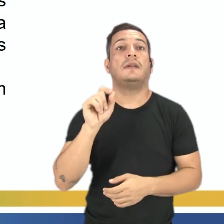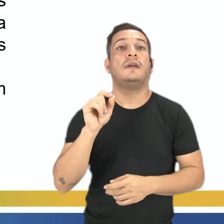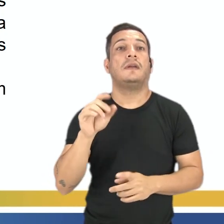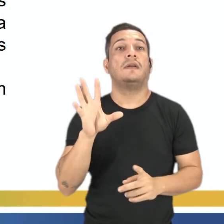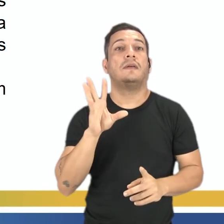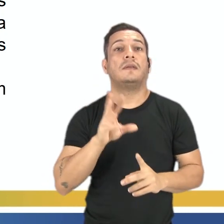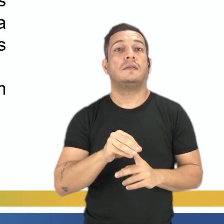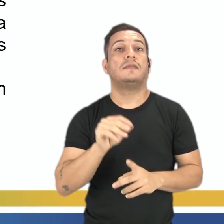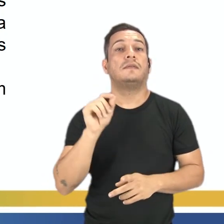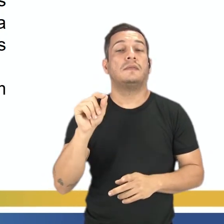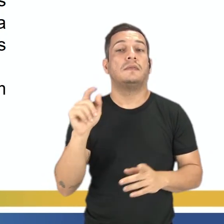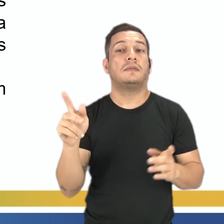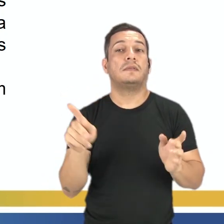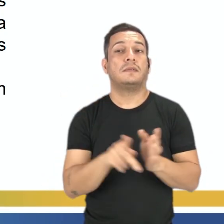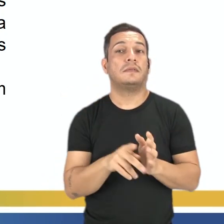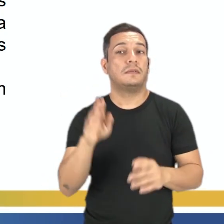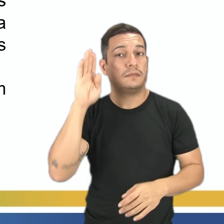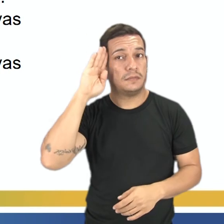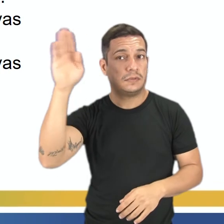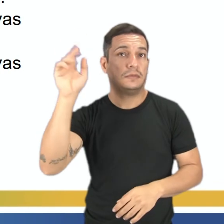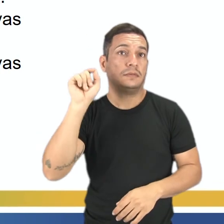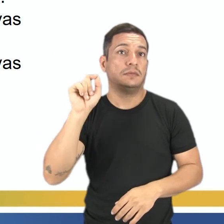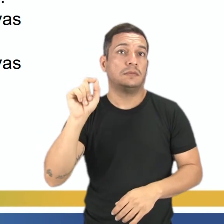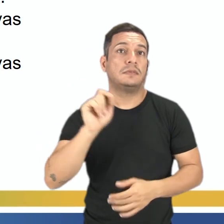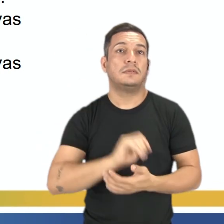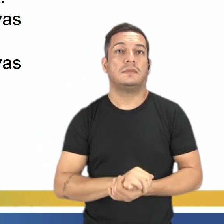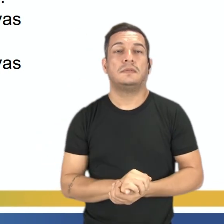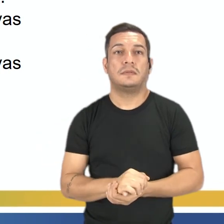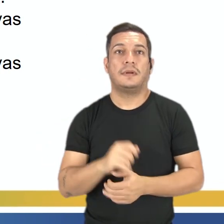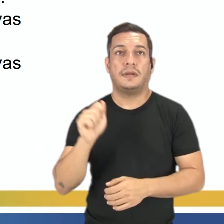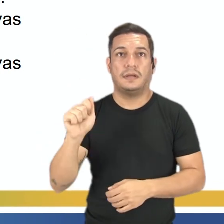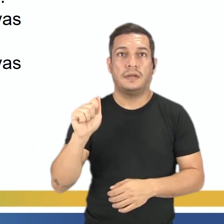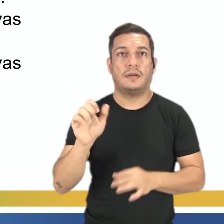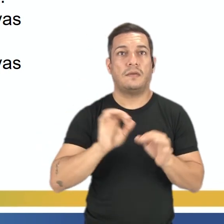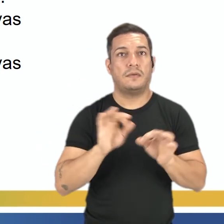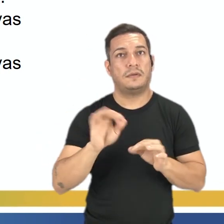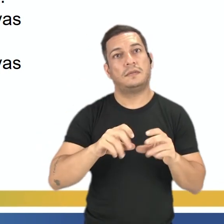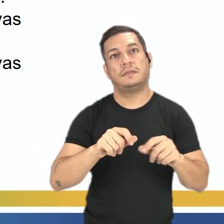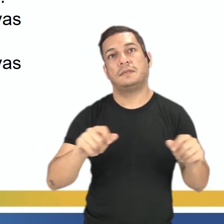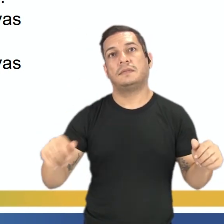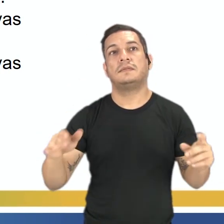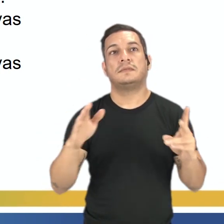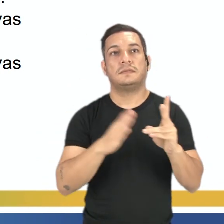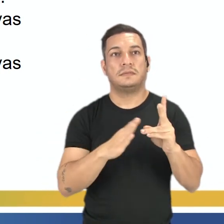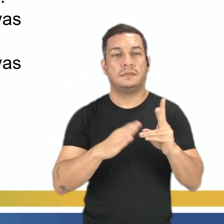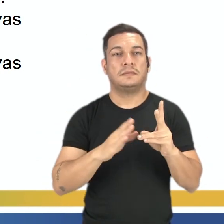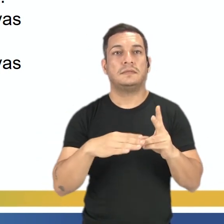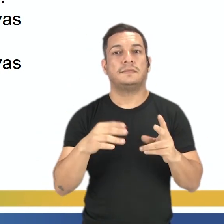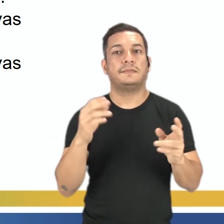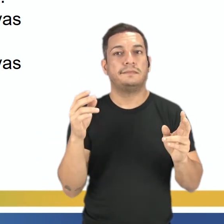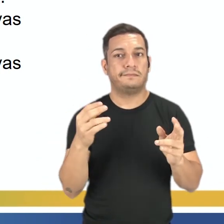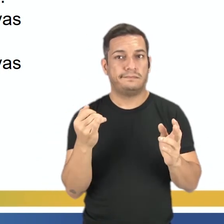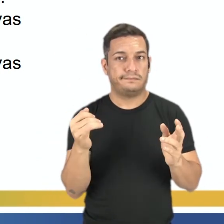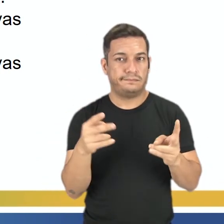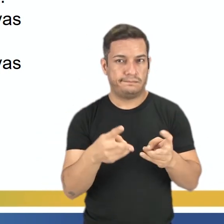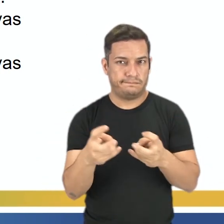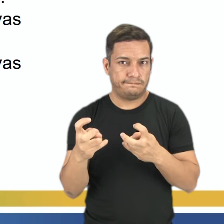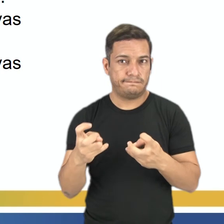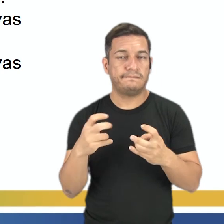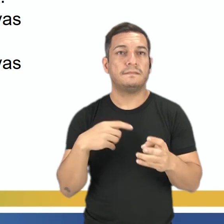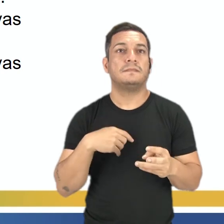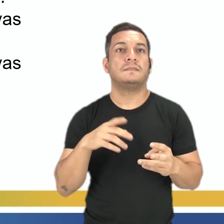como destinação prioritária o: letra A, reestruturação territorial da reserva indígena identificada.